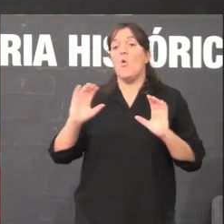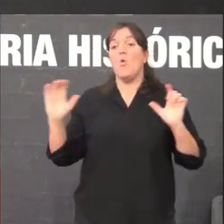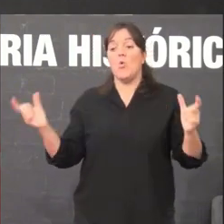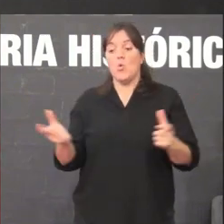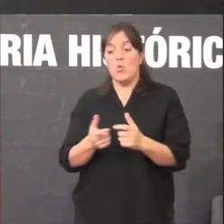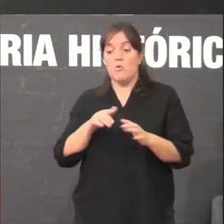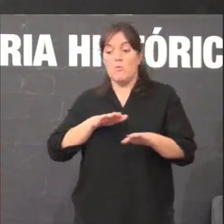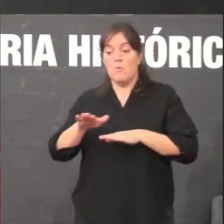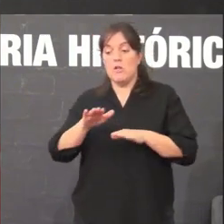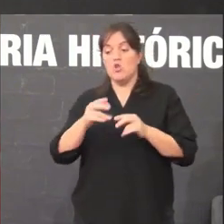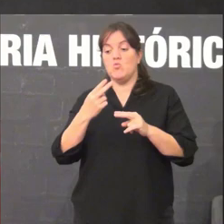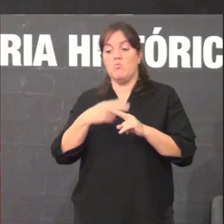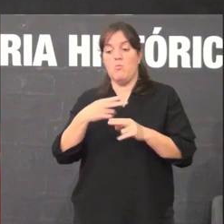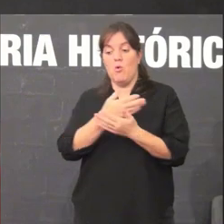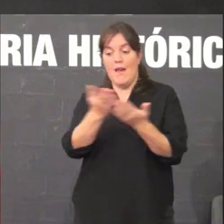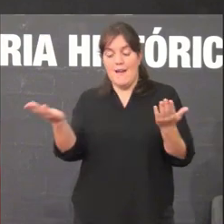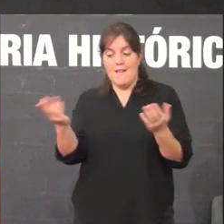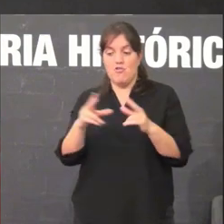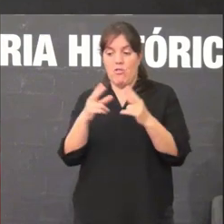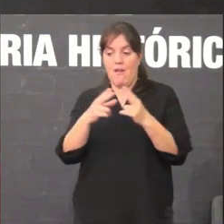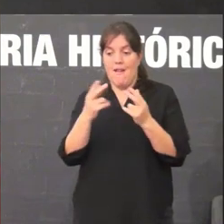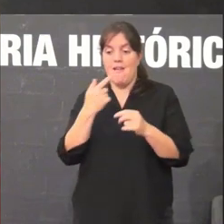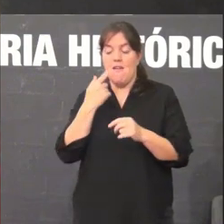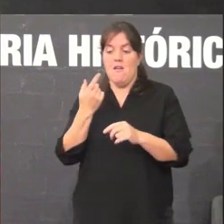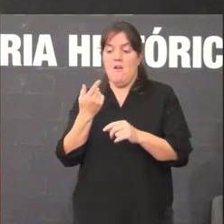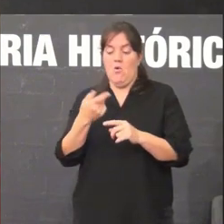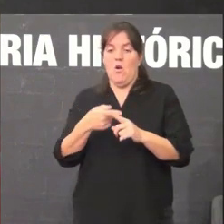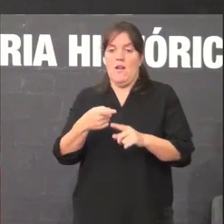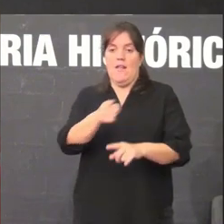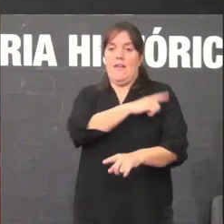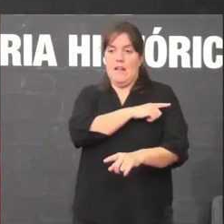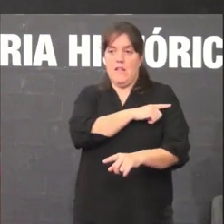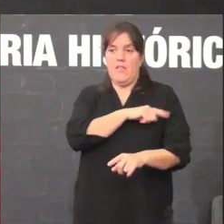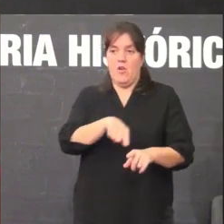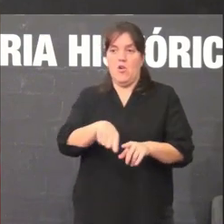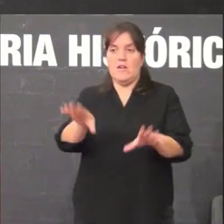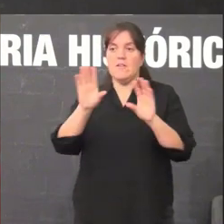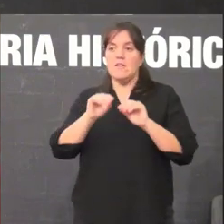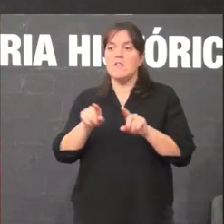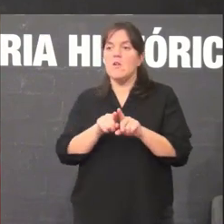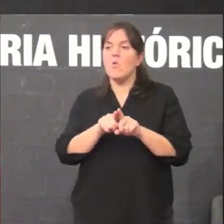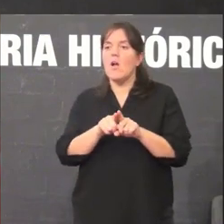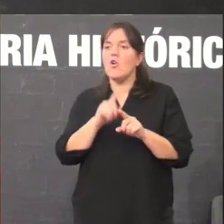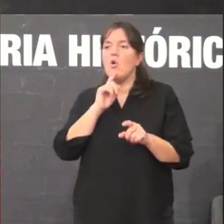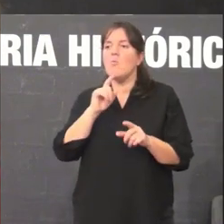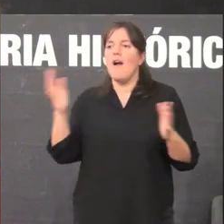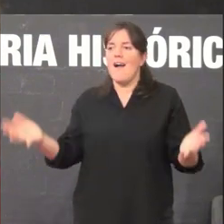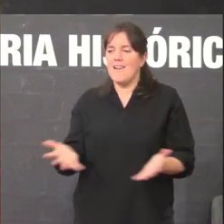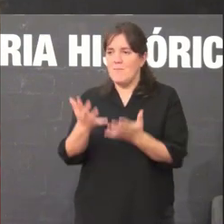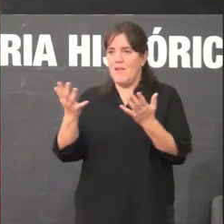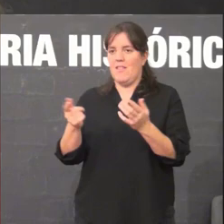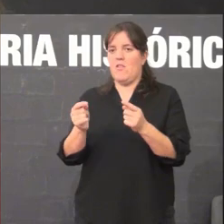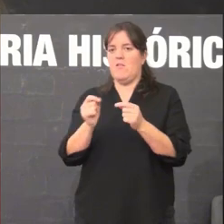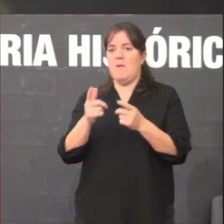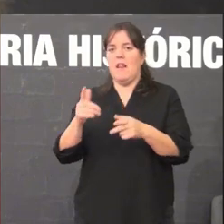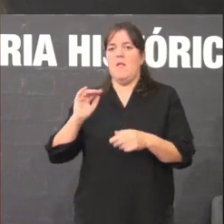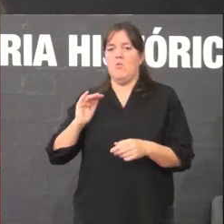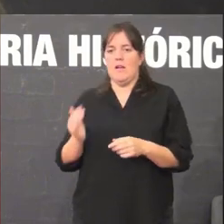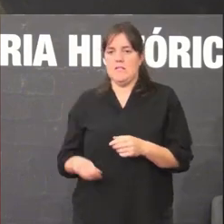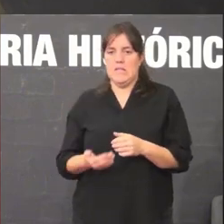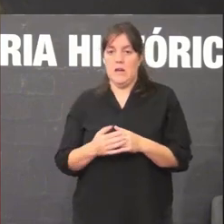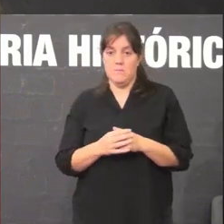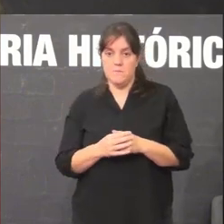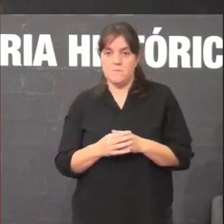populares e dos movimentos sociais, entendidas como ameaçadoras para a democracia. Ou